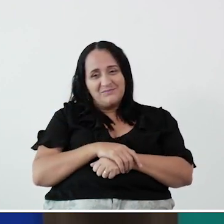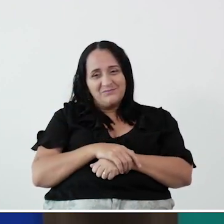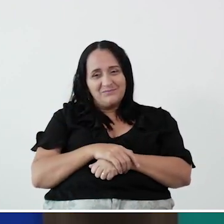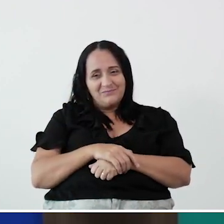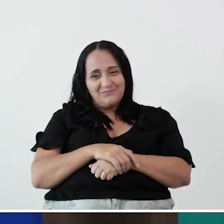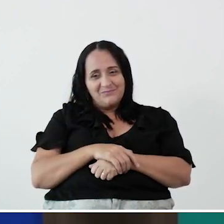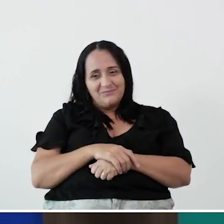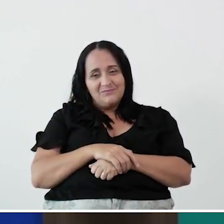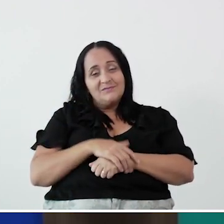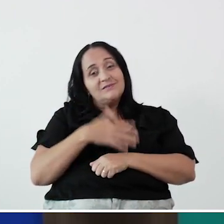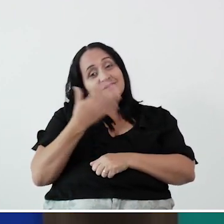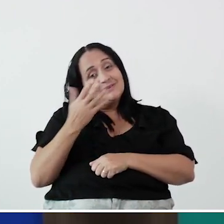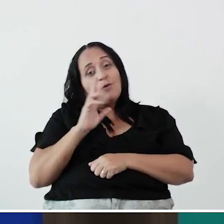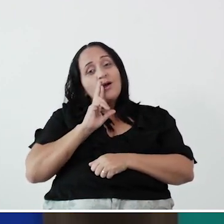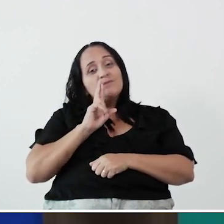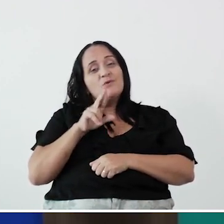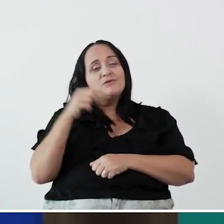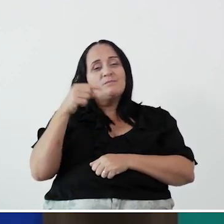menos 27.